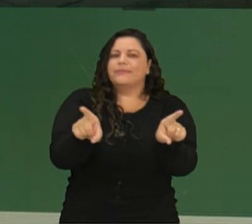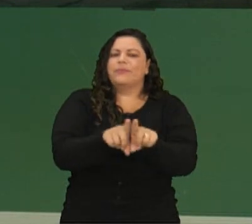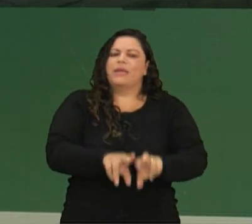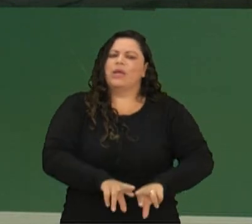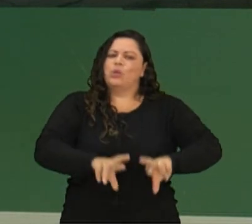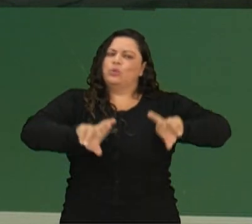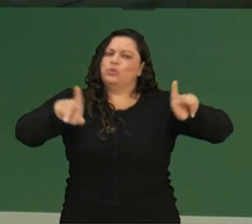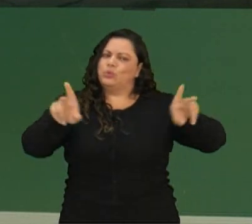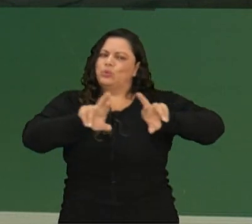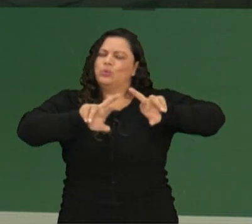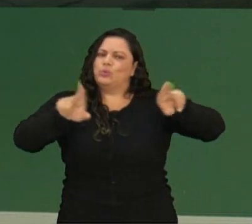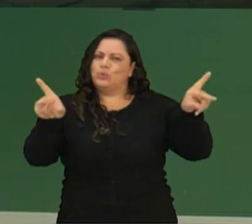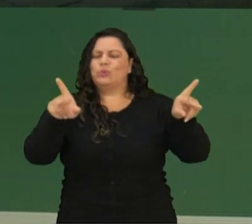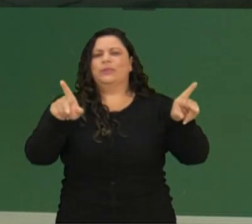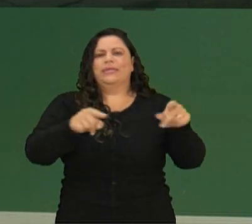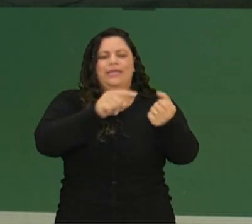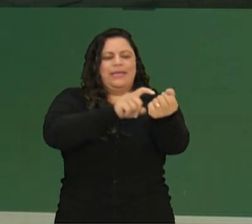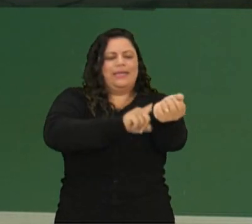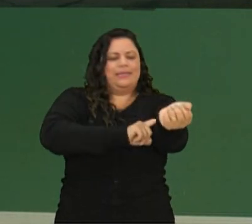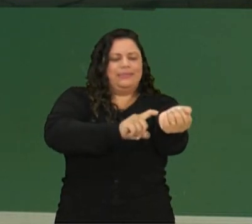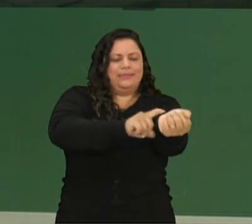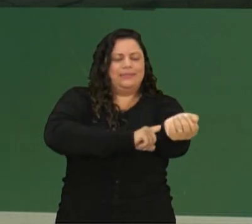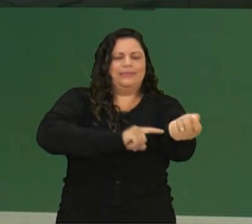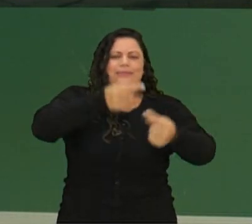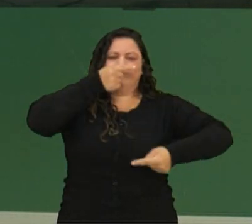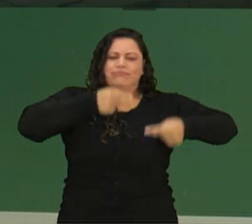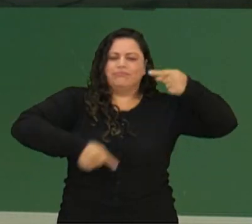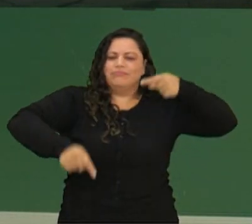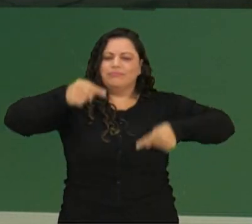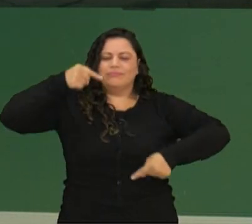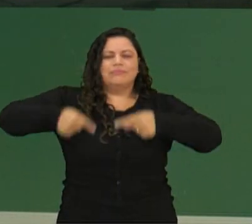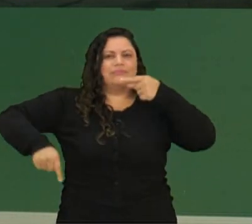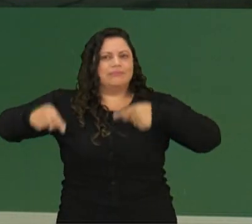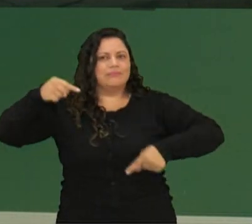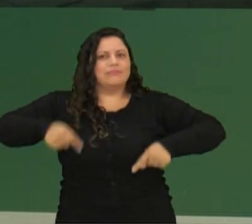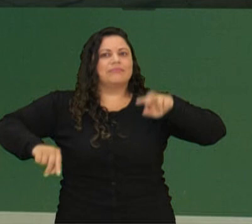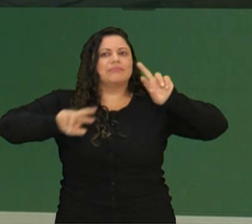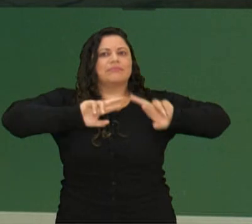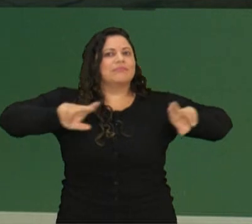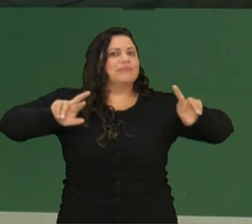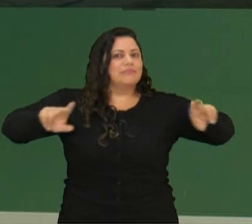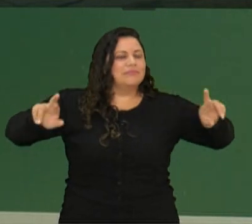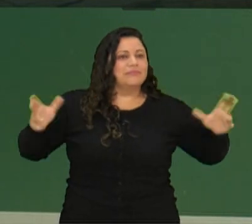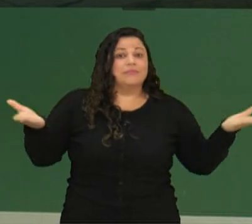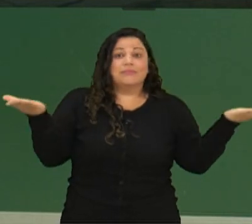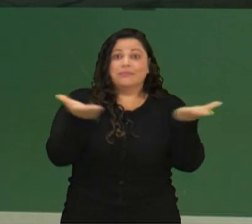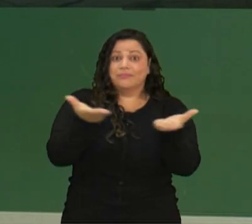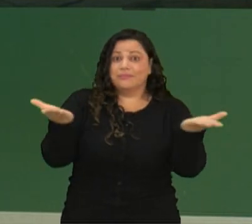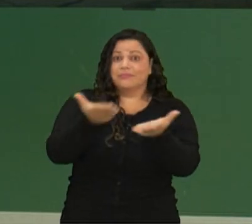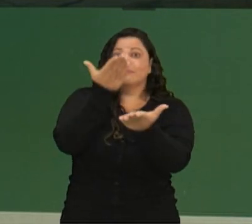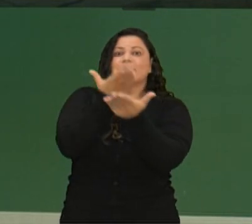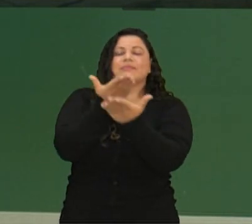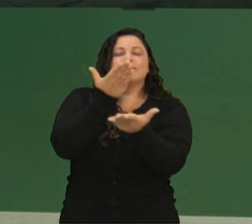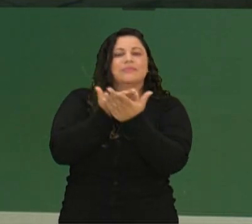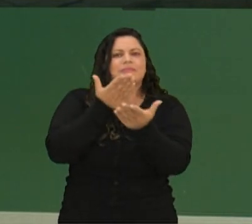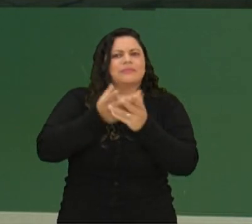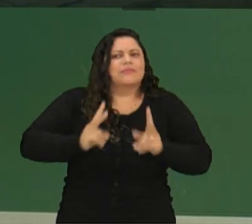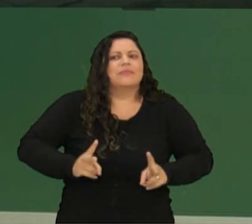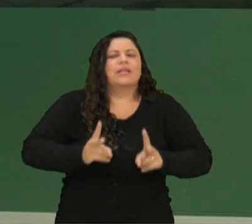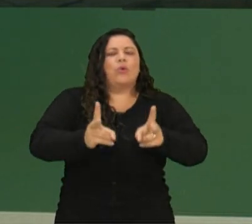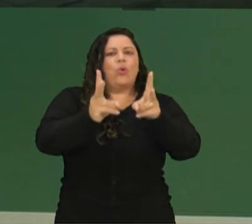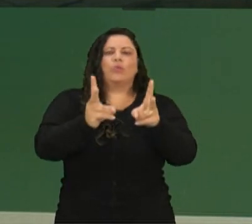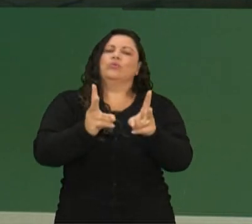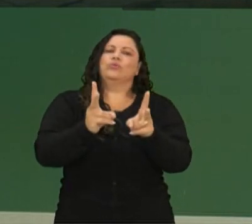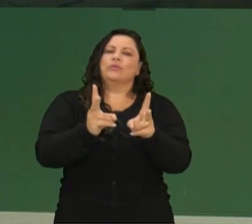diferença entre os vasos sanguíneos, lembram? Artérias, veias, capilares. Então, a nossa aula de hoje é continuação aí